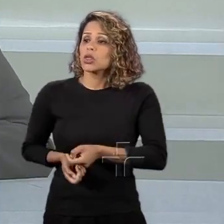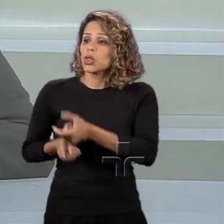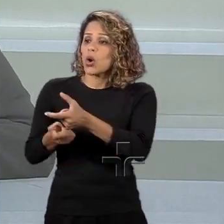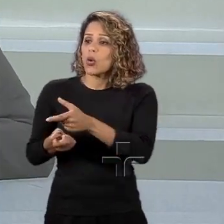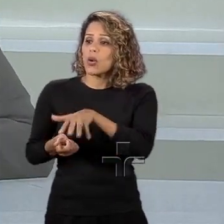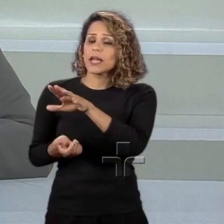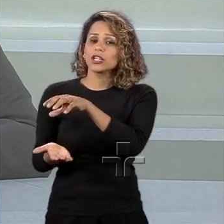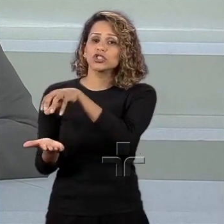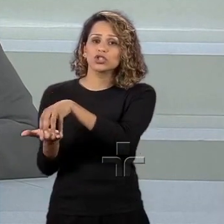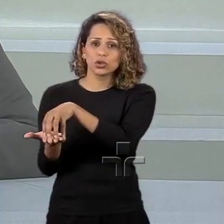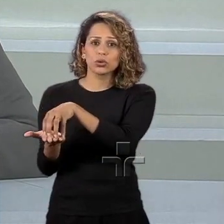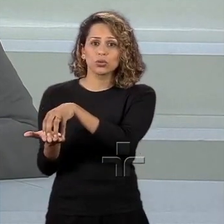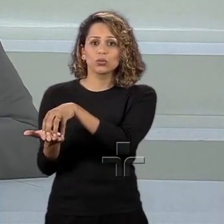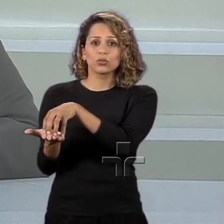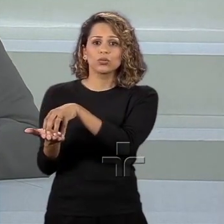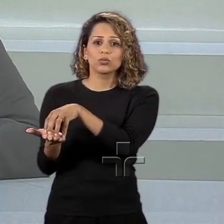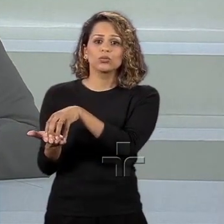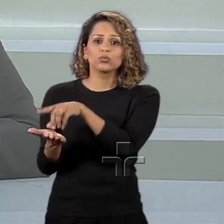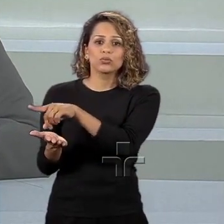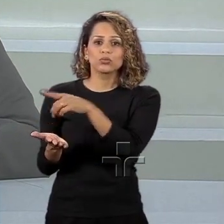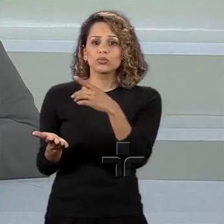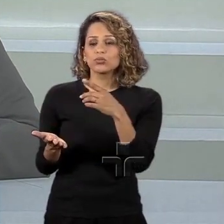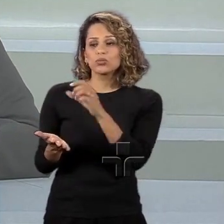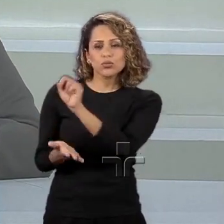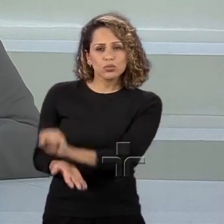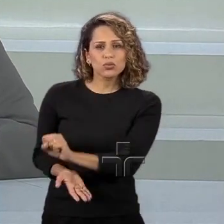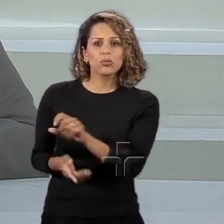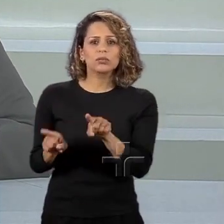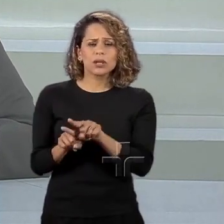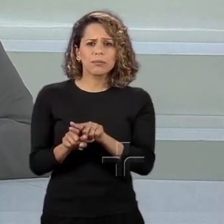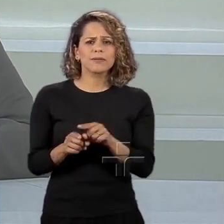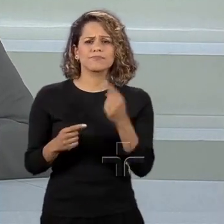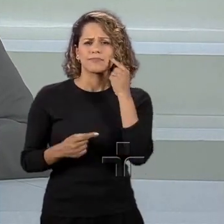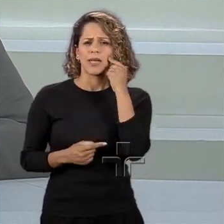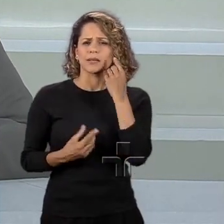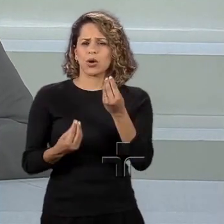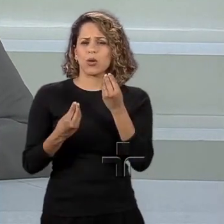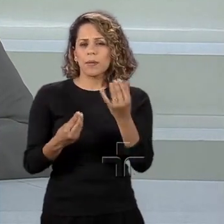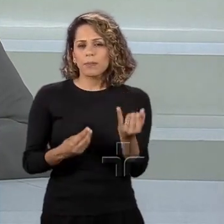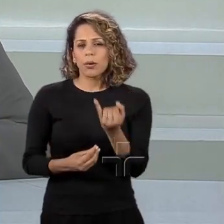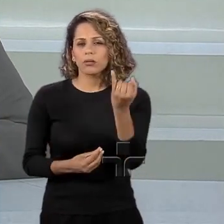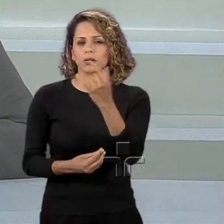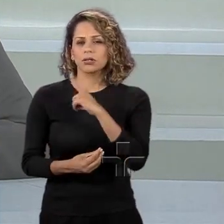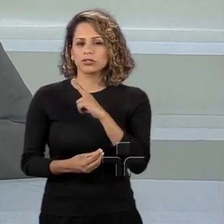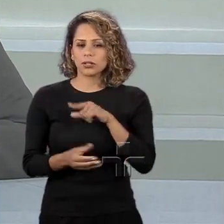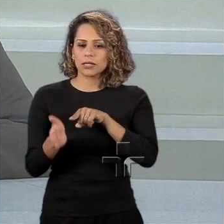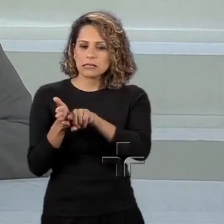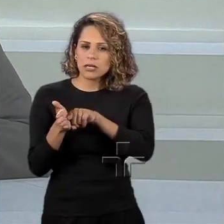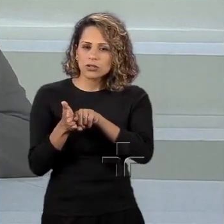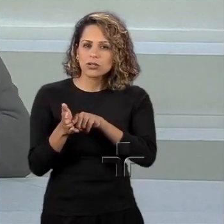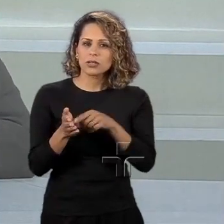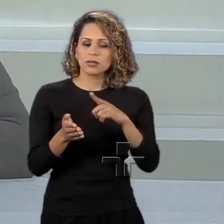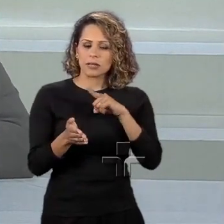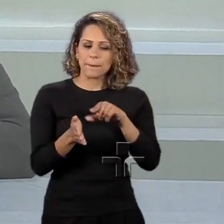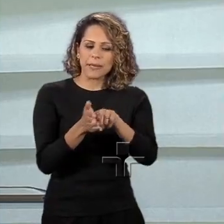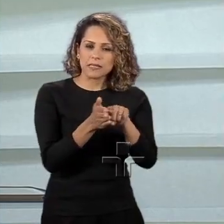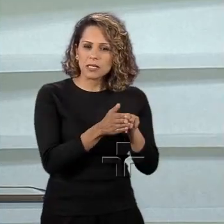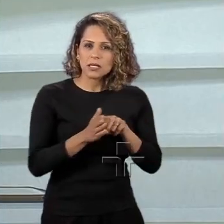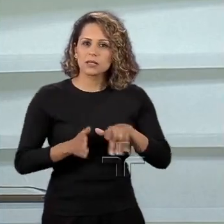da pesquisa clínica. Imagina o significado científico para os pacientes, para os médicos que pesquisam, para a ciência brasileira, para a indústria brasileira